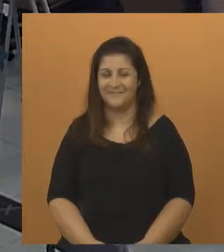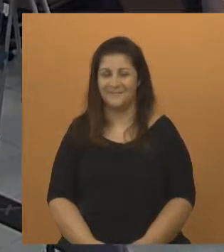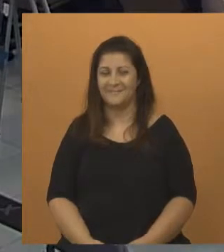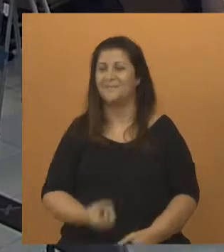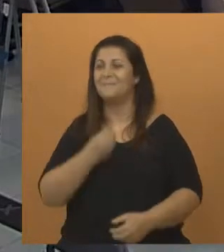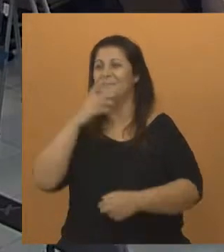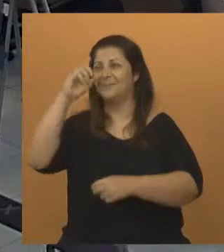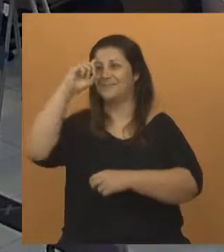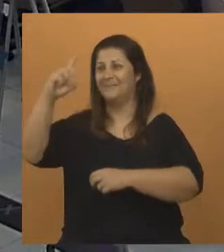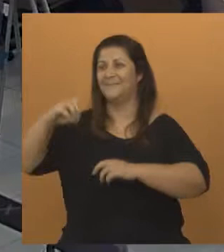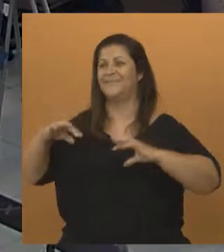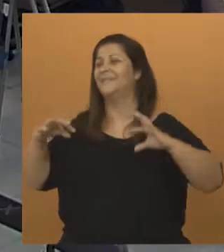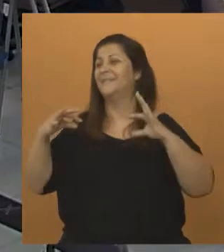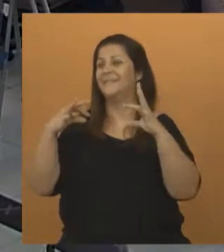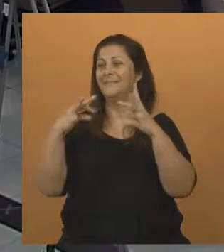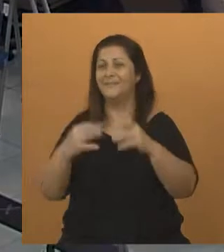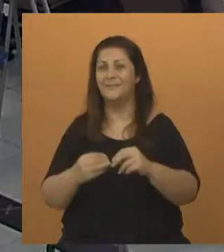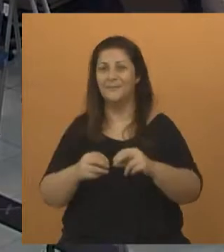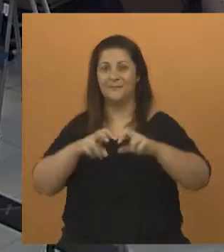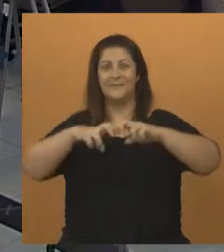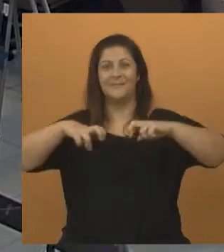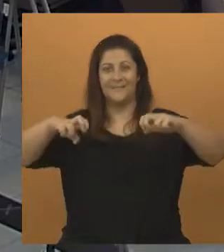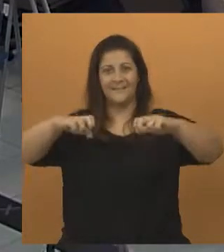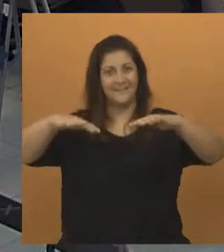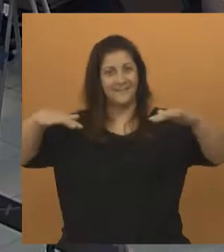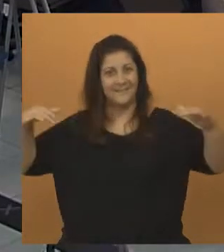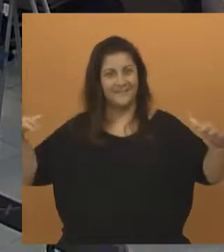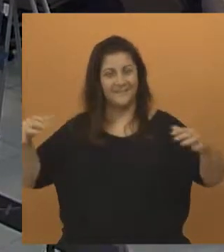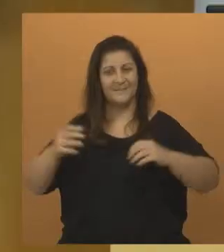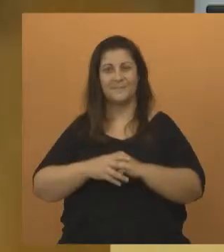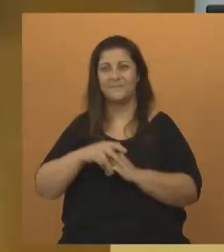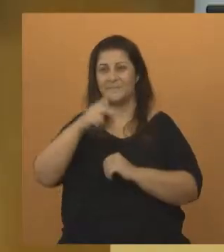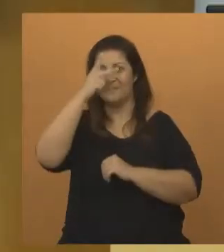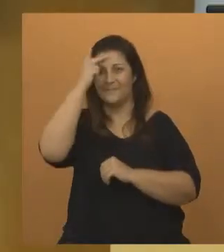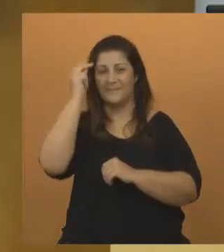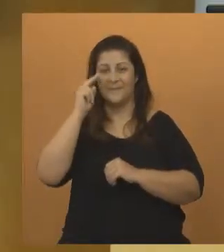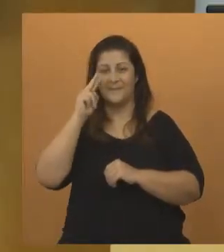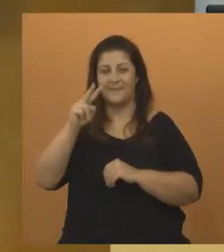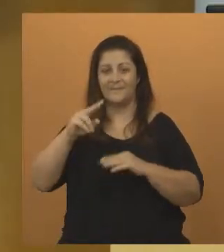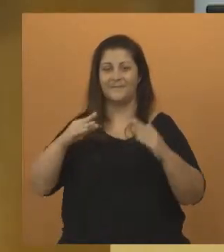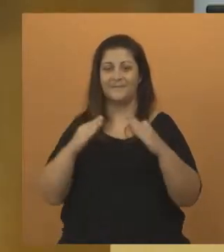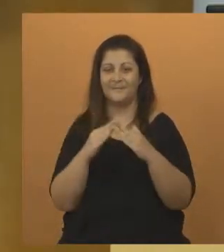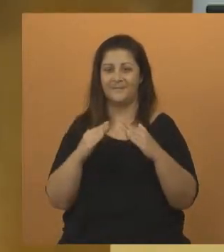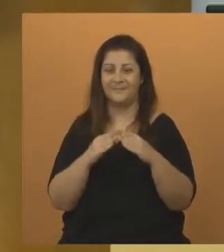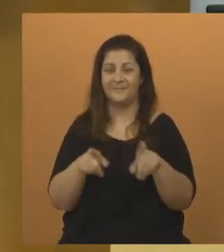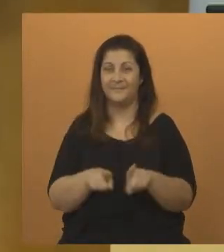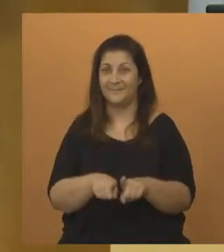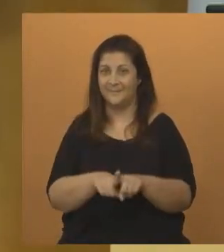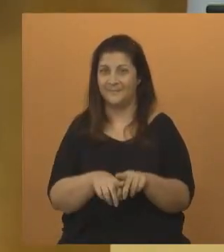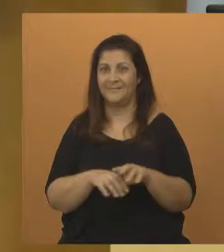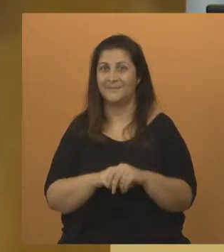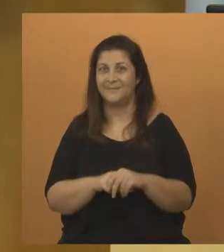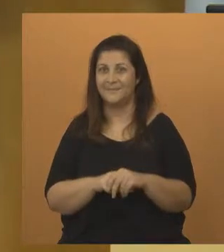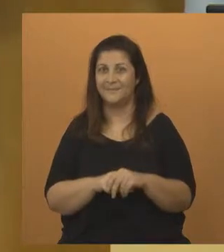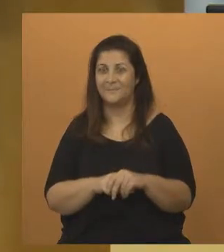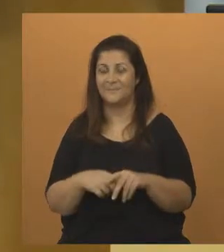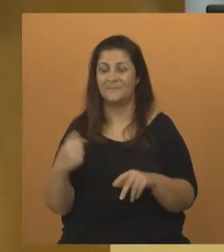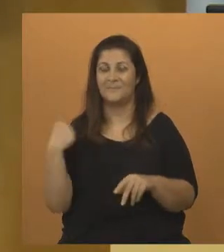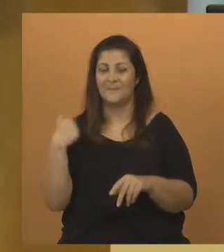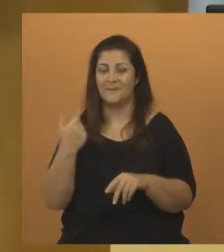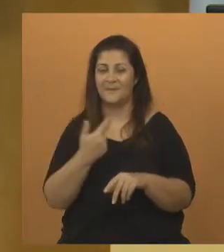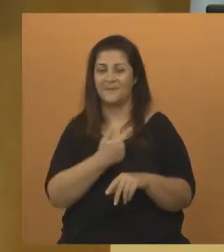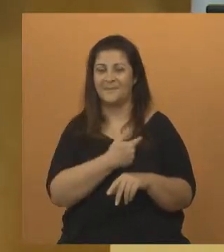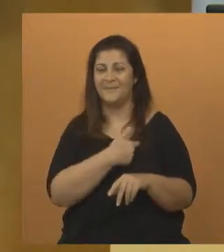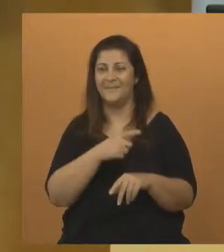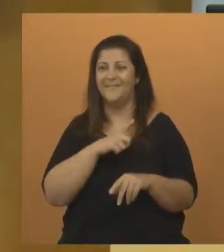Bom dia a todos que estão na galeria, pessoal que está assistindo em casa também. Nós tivemos